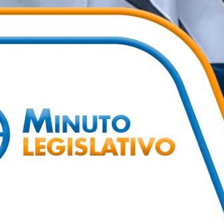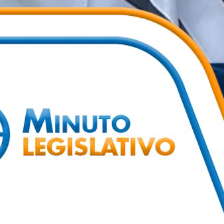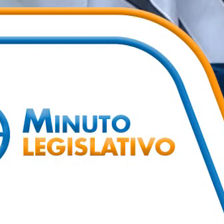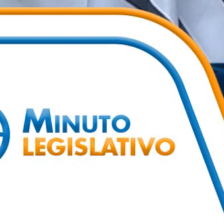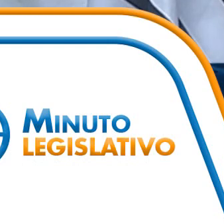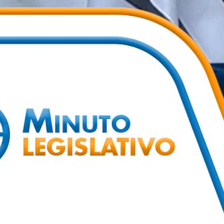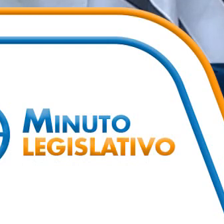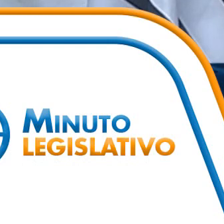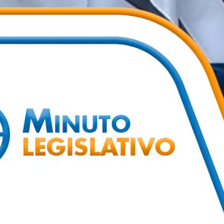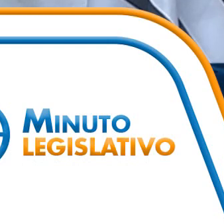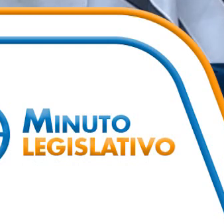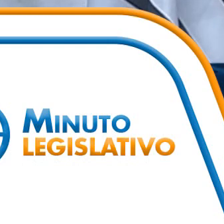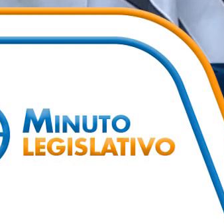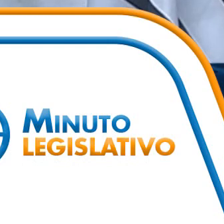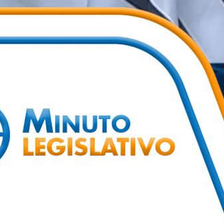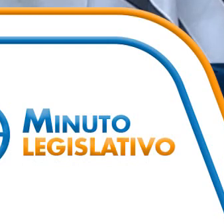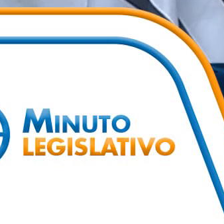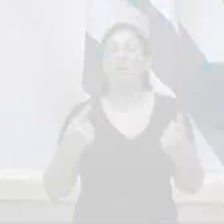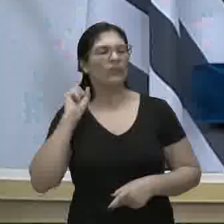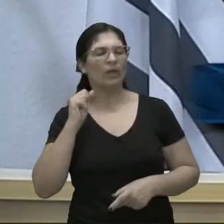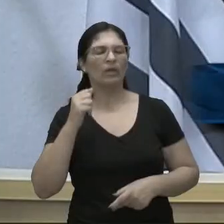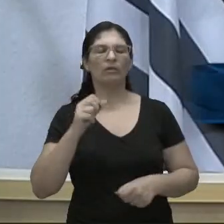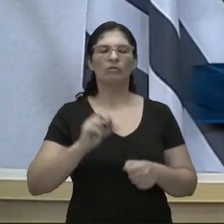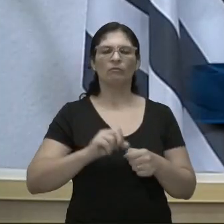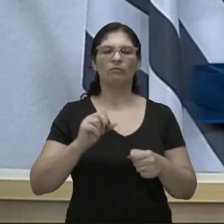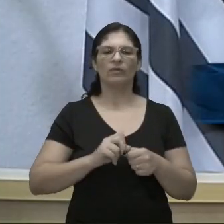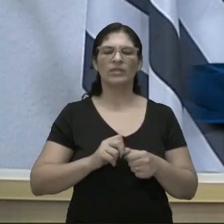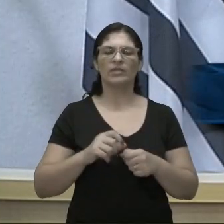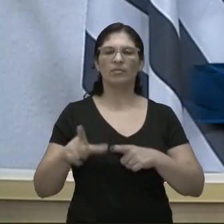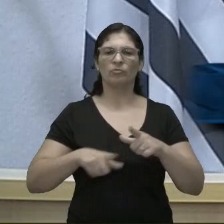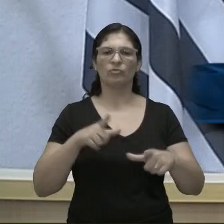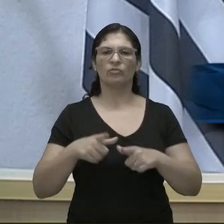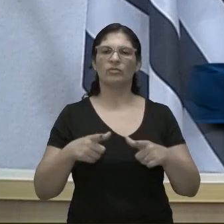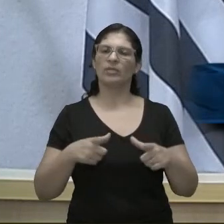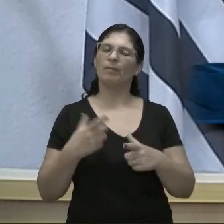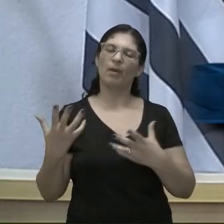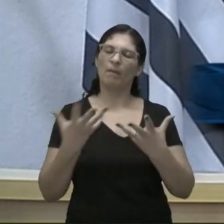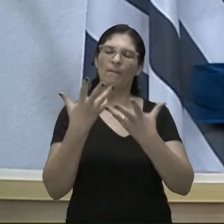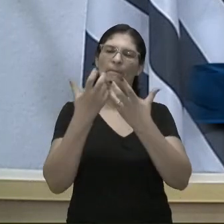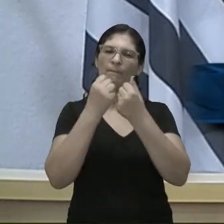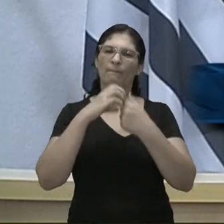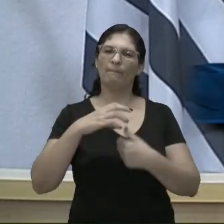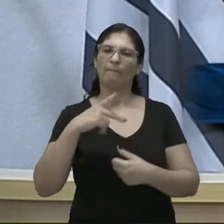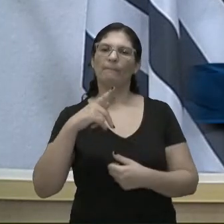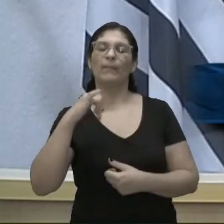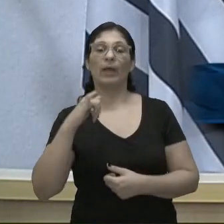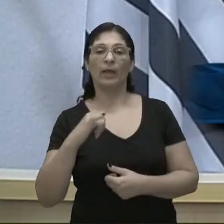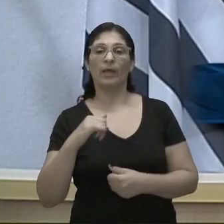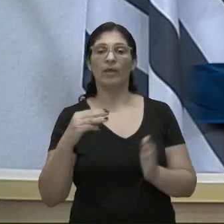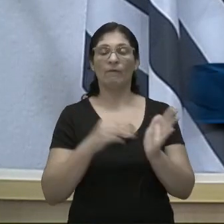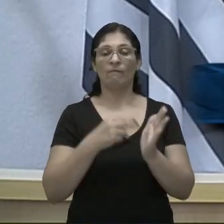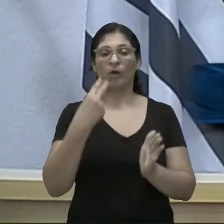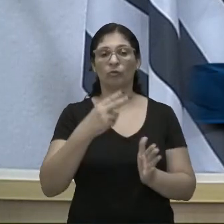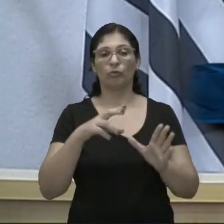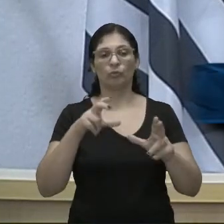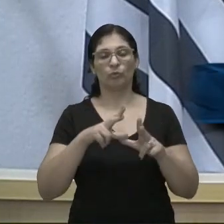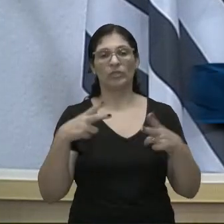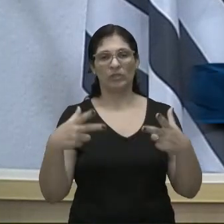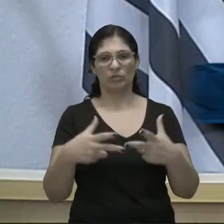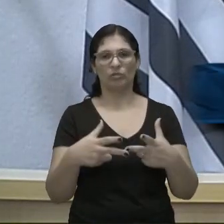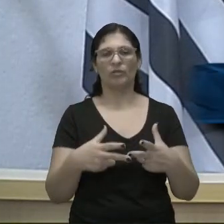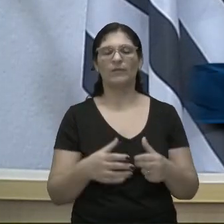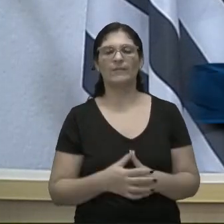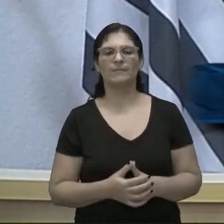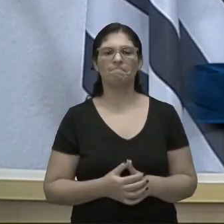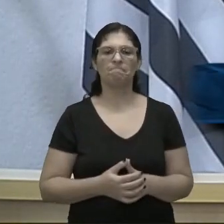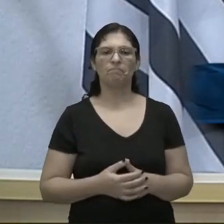Saúde, OSS, e da qual é presidente. E eu vou trazer nas próximas sessões, só tem mais duas, um balanço geral do